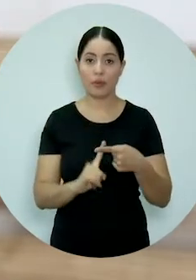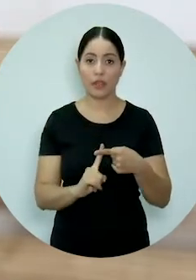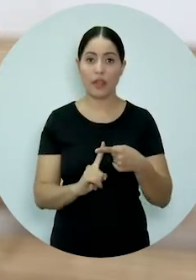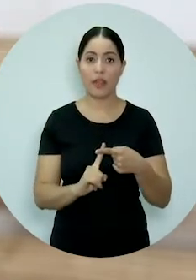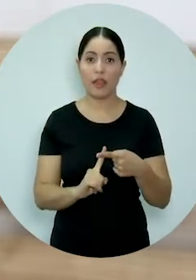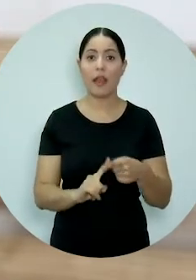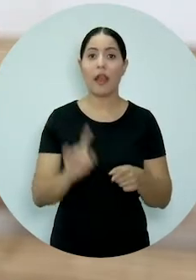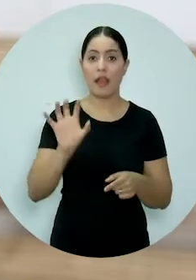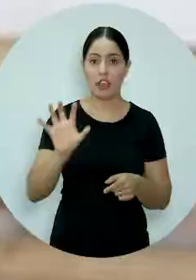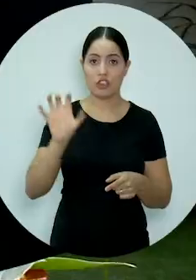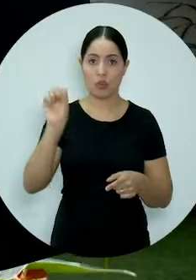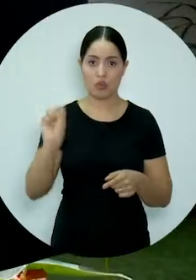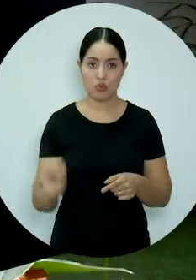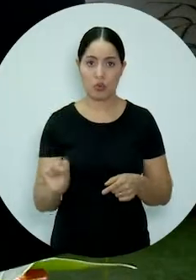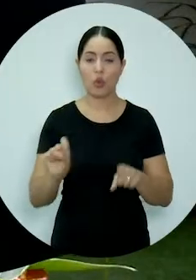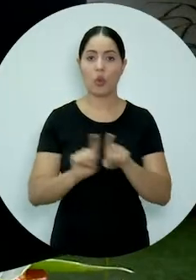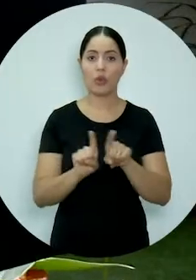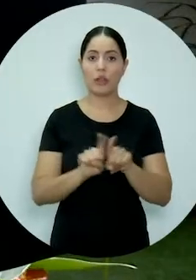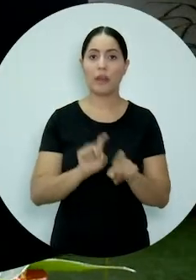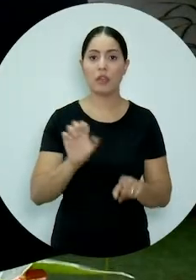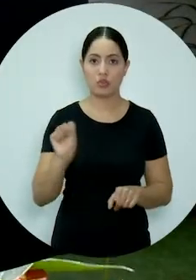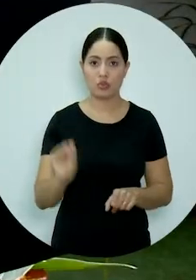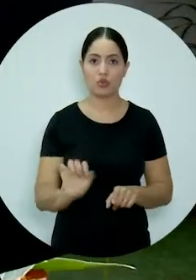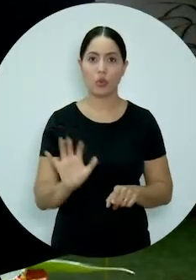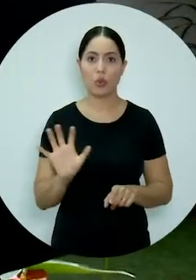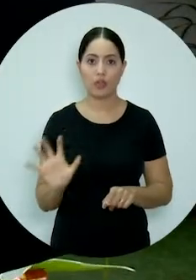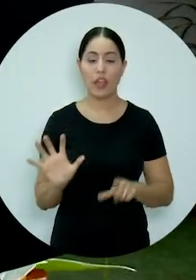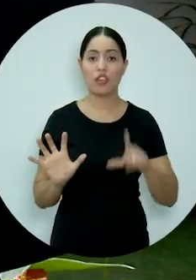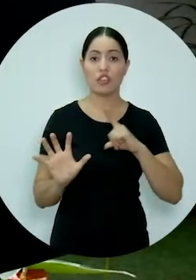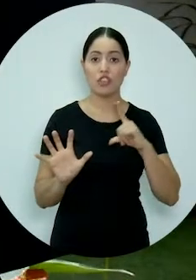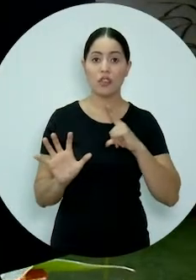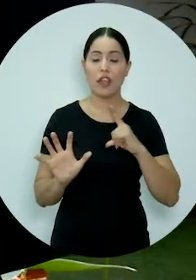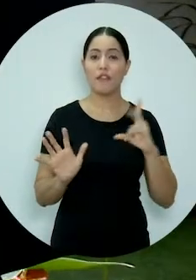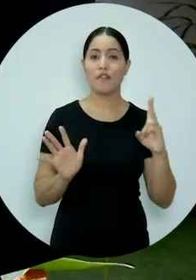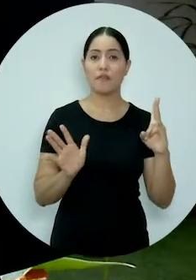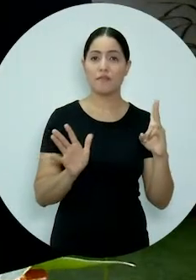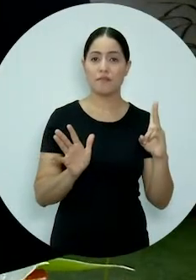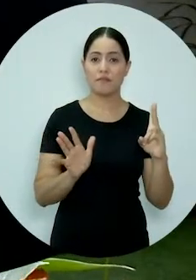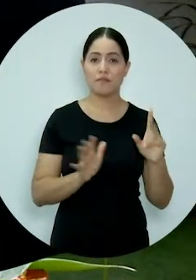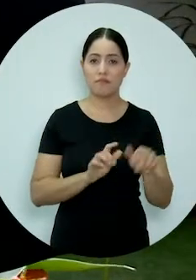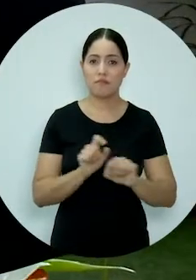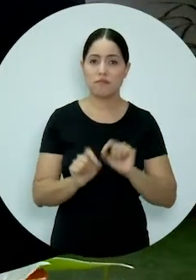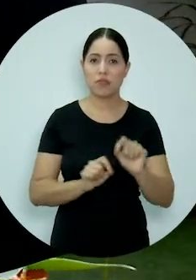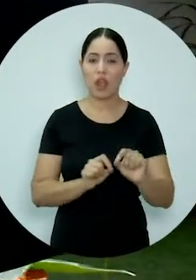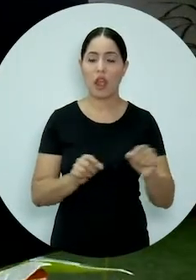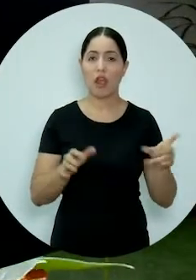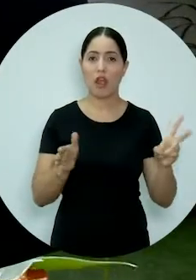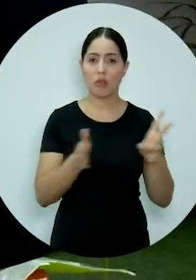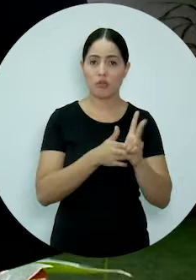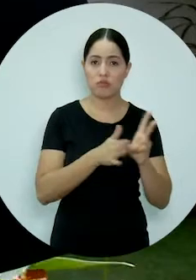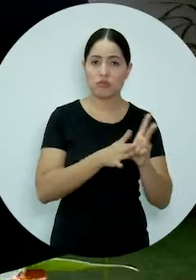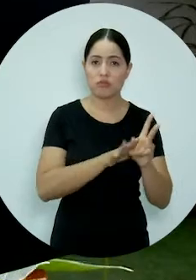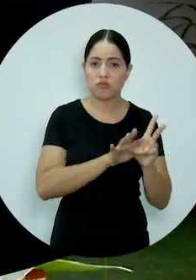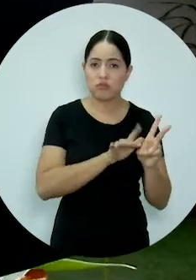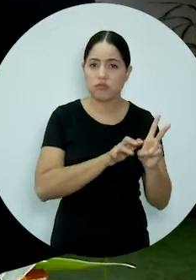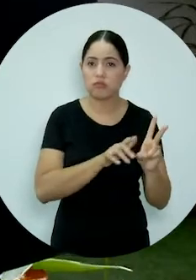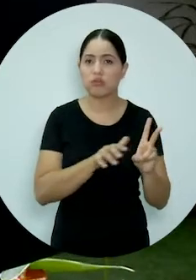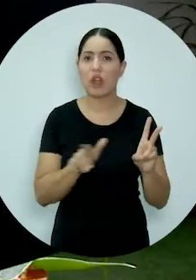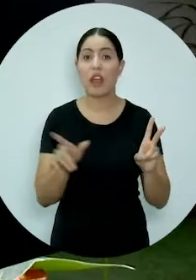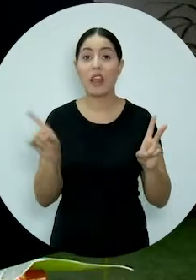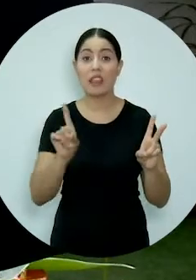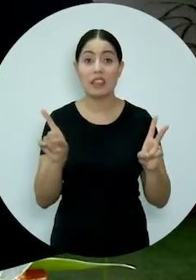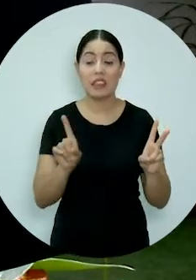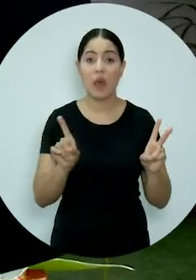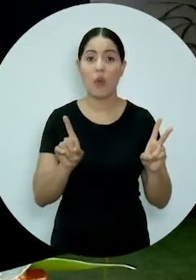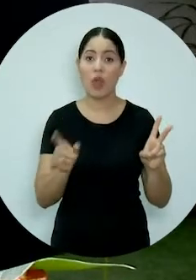em que nas regiões sul e sudeste, basicamente, houve uma ocupação, né, mais densa